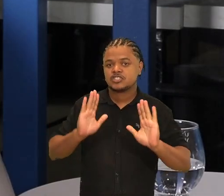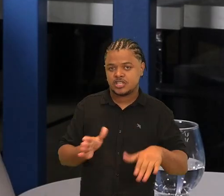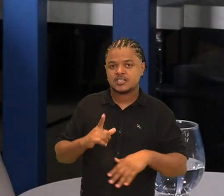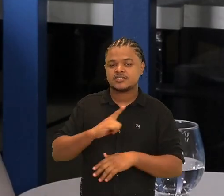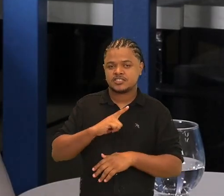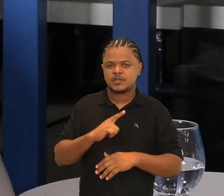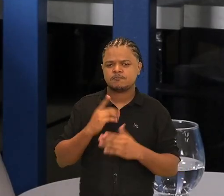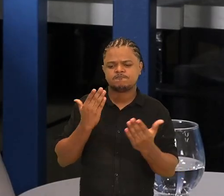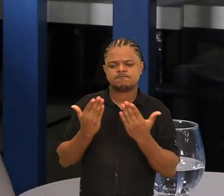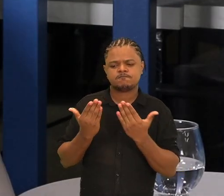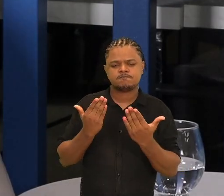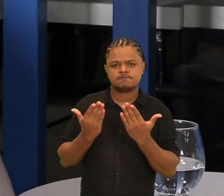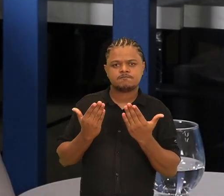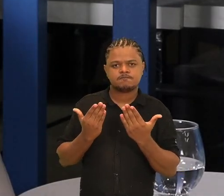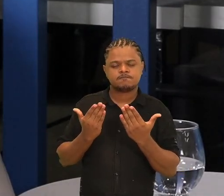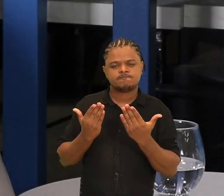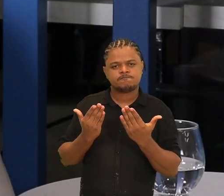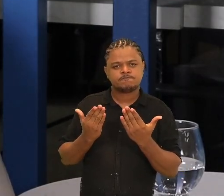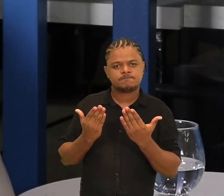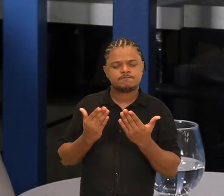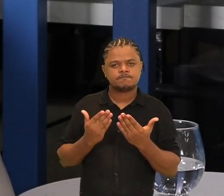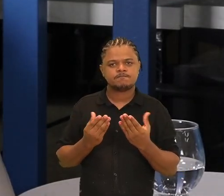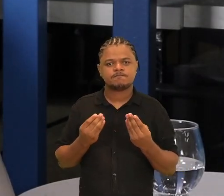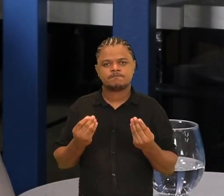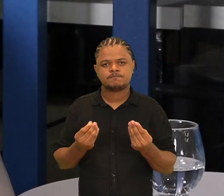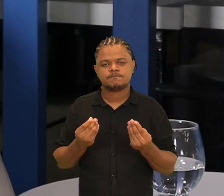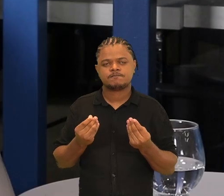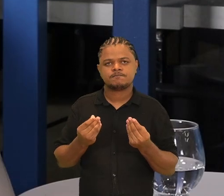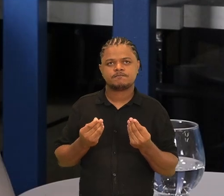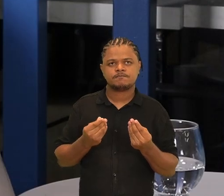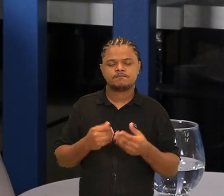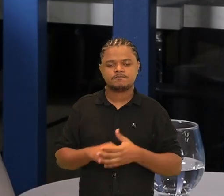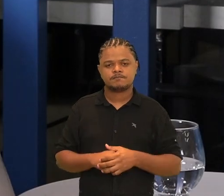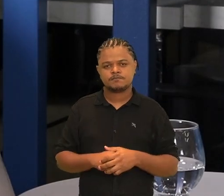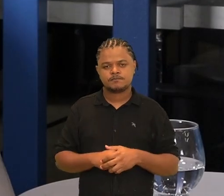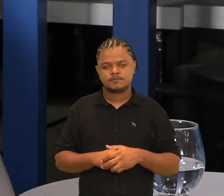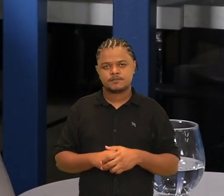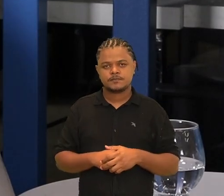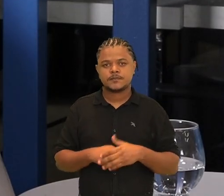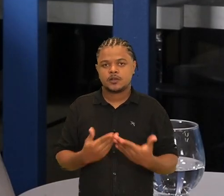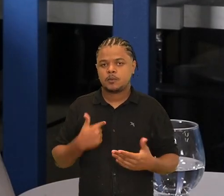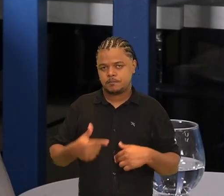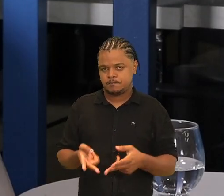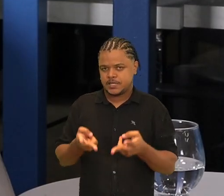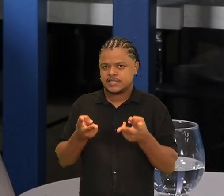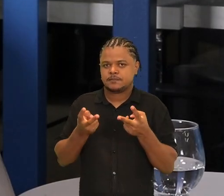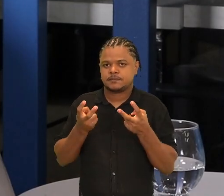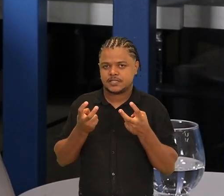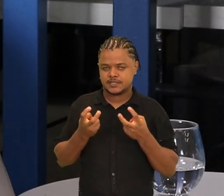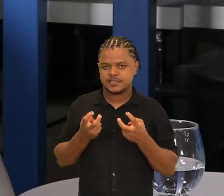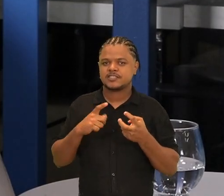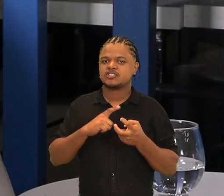certa percepção enquanto mãe, né? Mães que têm, né, vários sentidos ali, sente. E aí eu percebi, né, que tinha